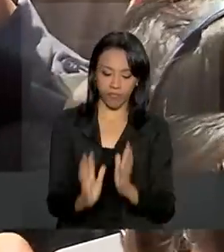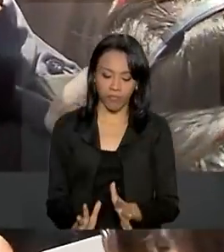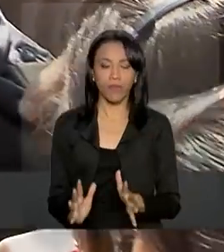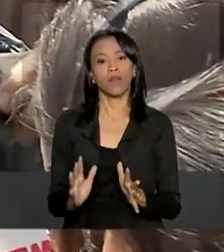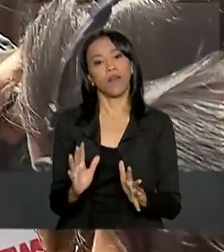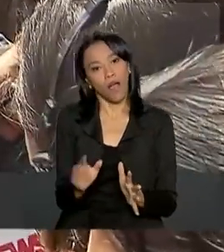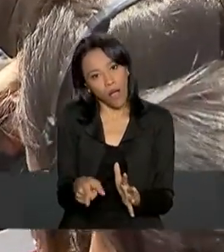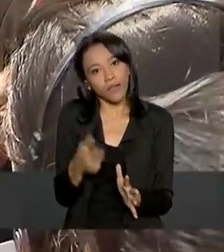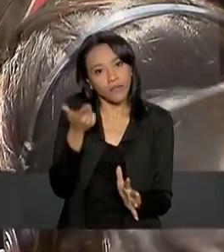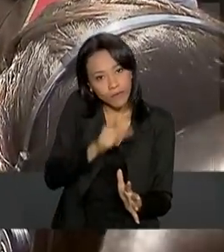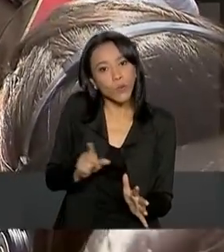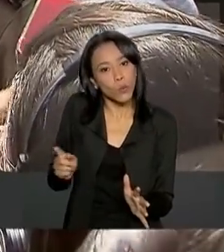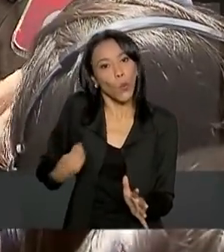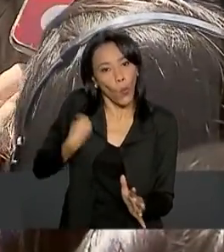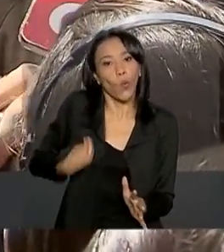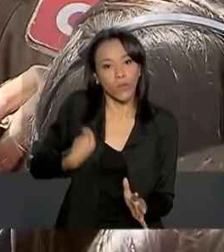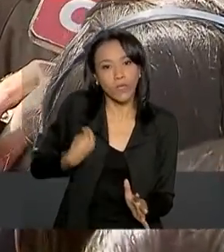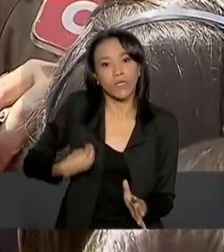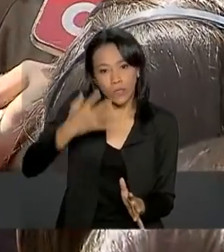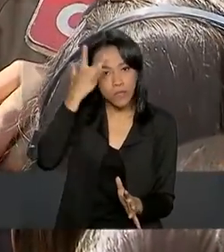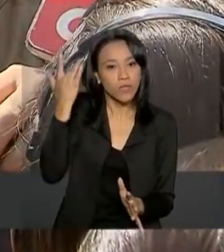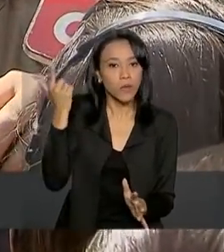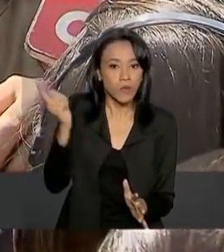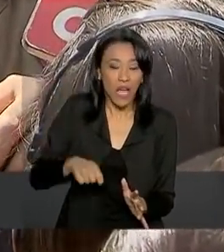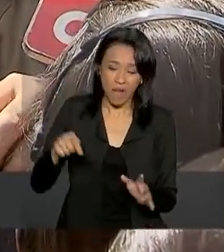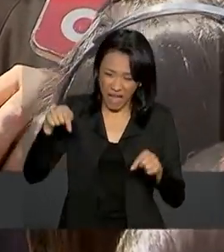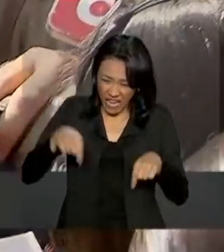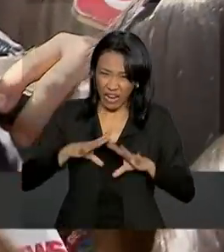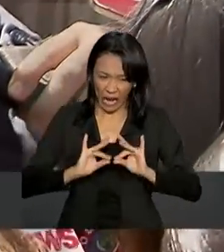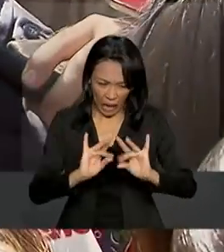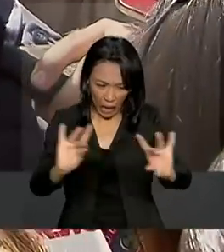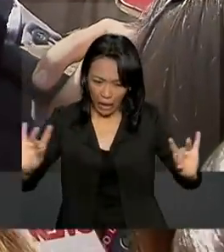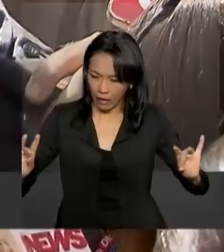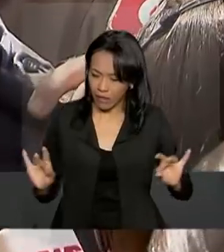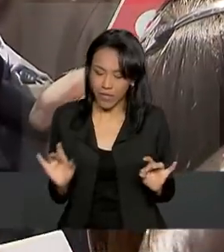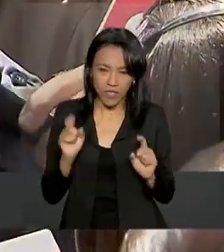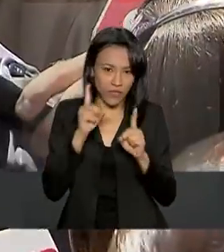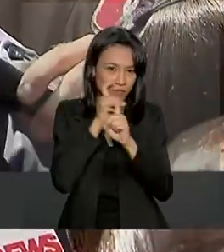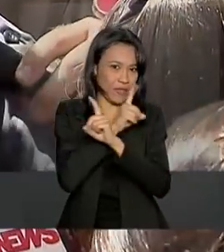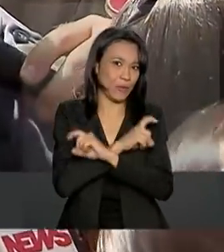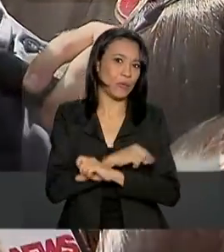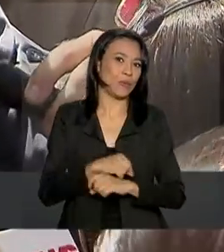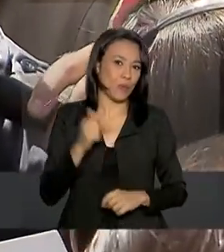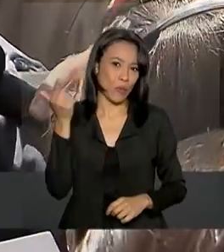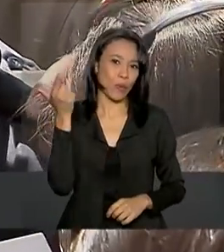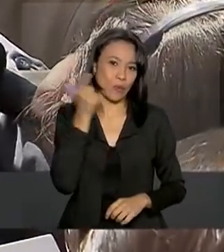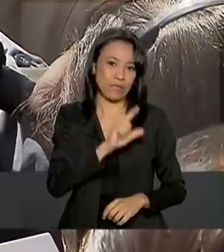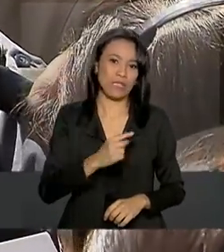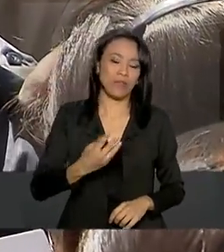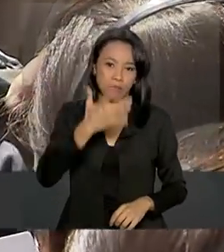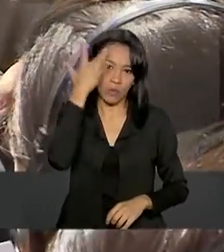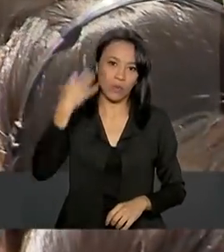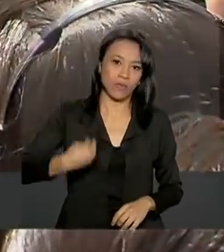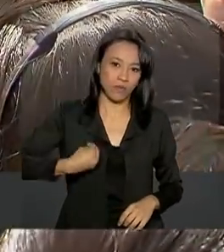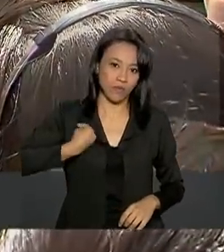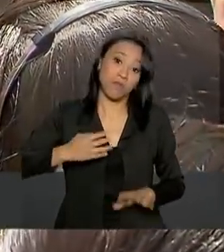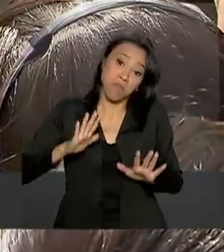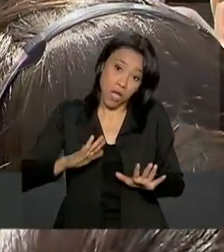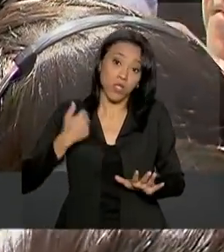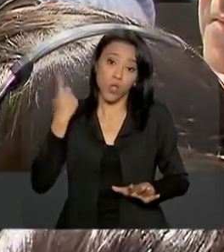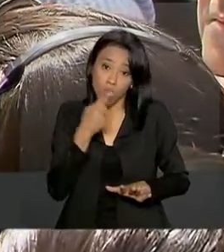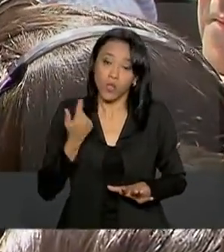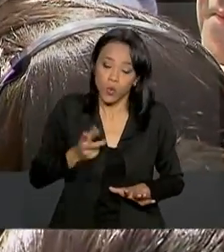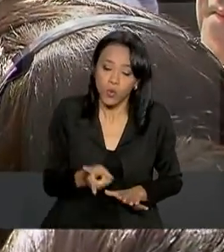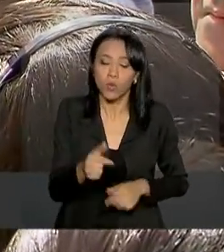é mais provável da gente encontrar sobrevivente. Nessa característica de lama, isso é muito difícil de acontecer. Mas, ainda assim, a gente trabalha com todas as possibilidades, né,